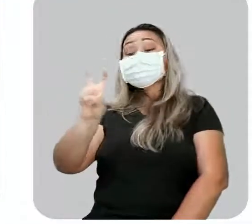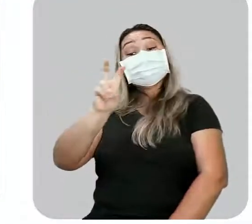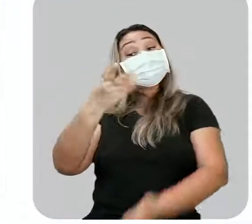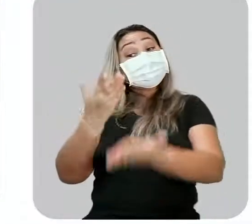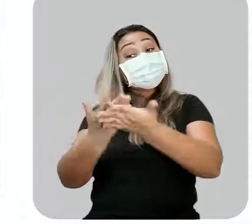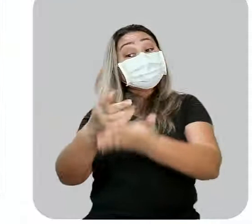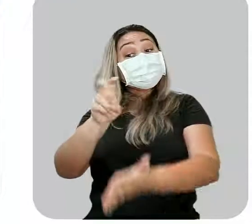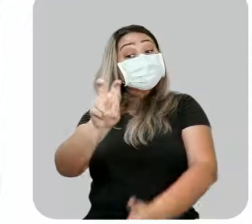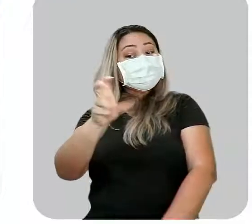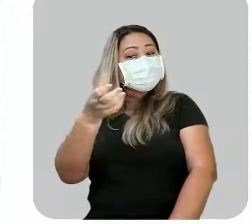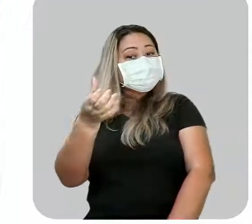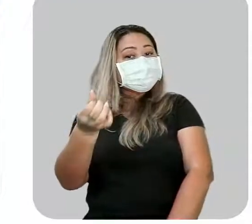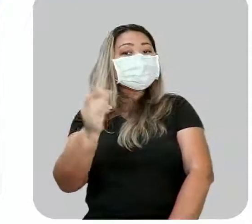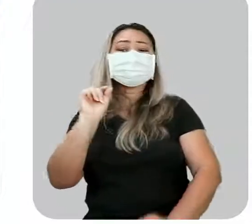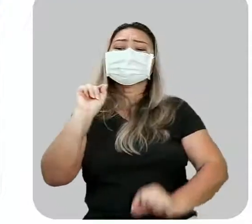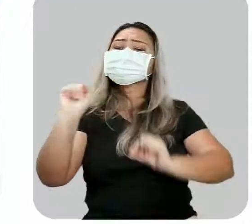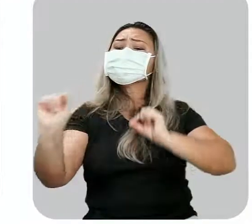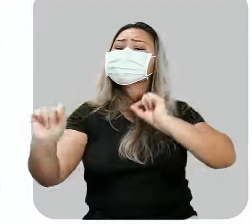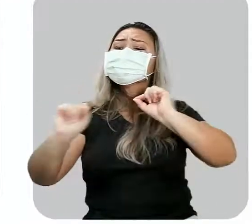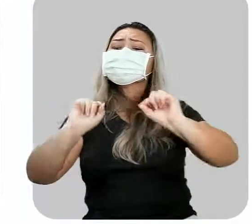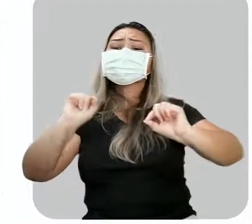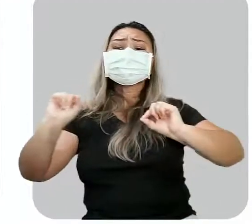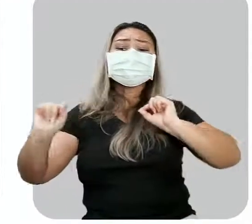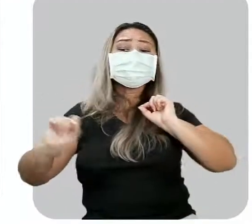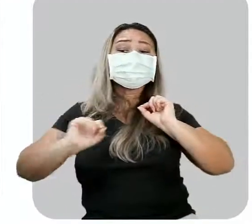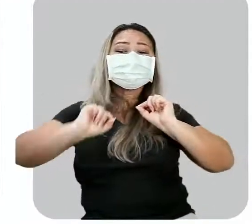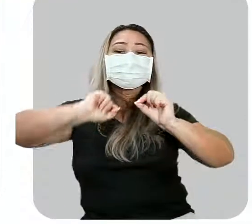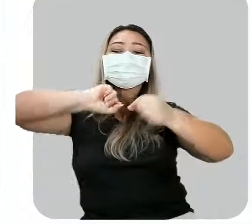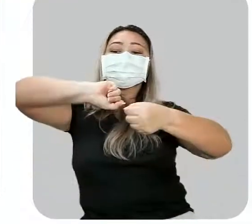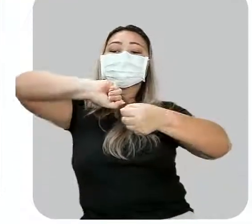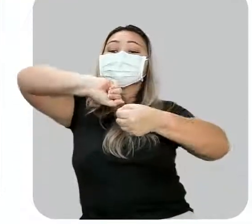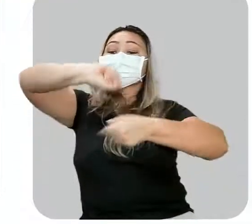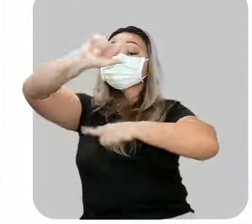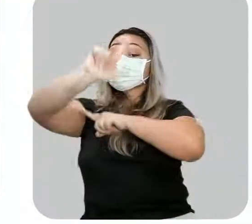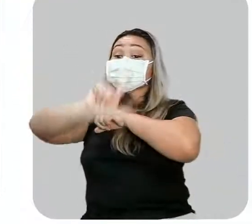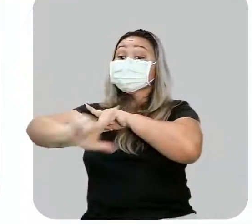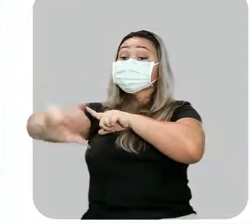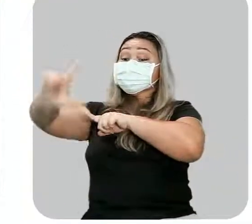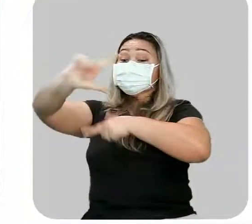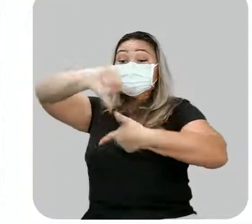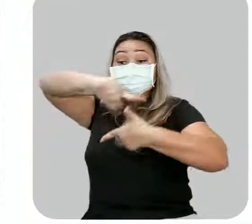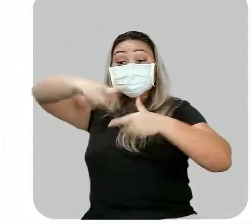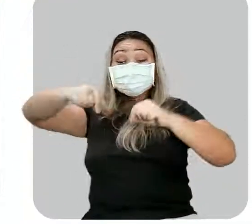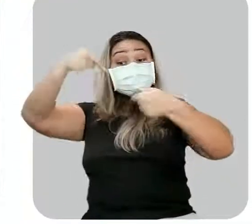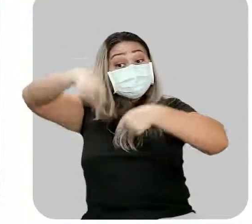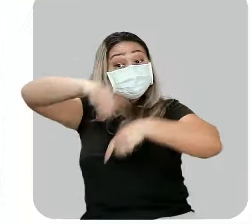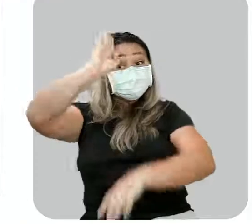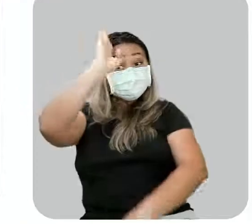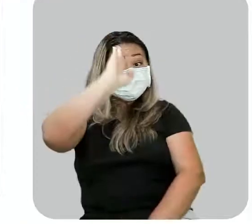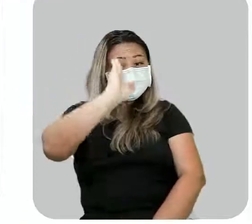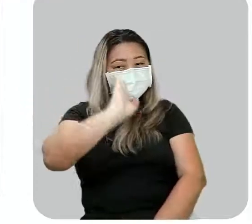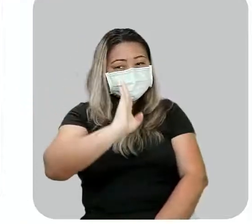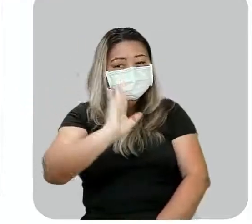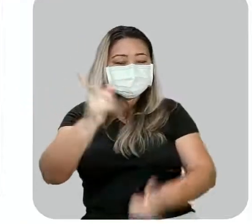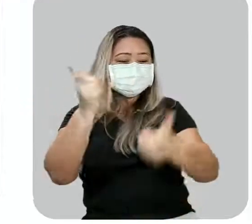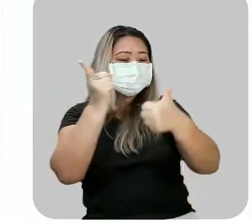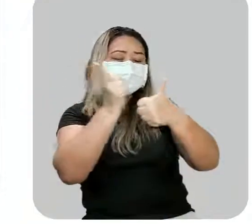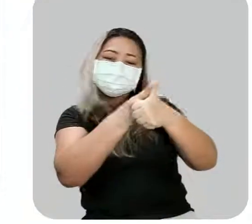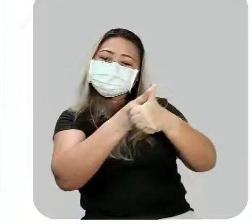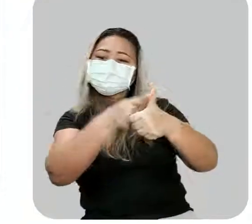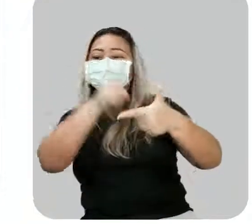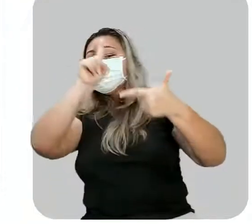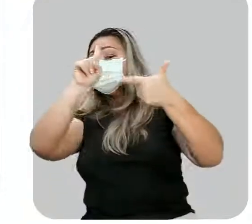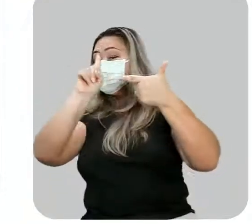e 56. Fala sobre o que, amado? A literatura, né? O modernismo no Brasil. A